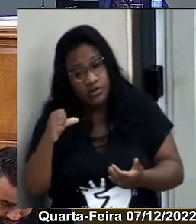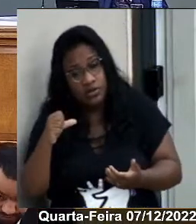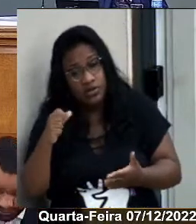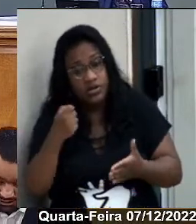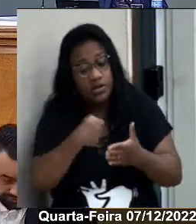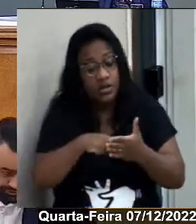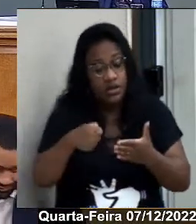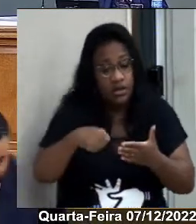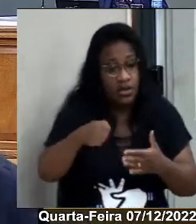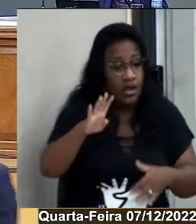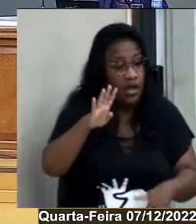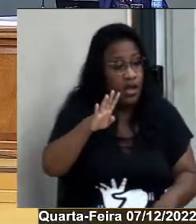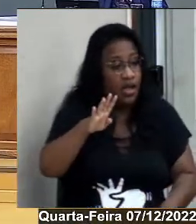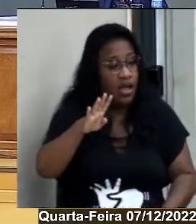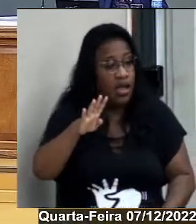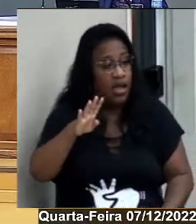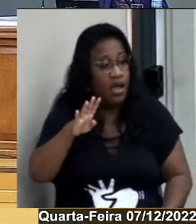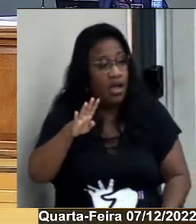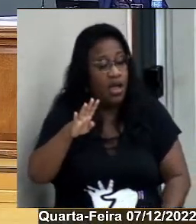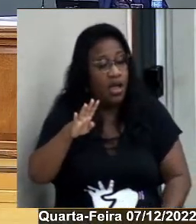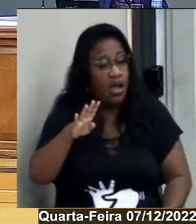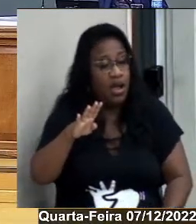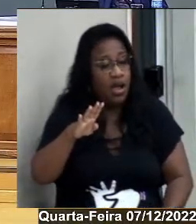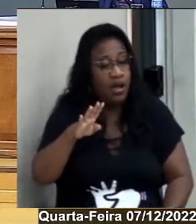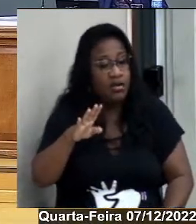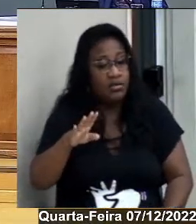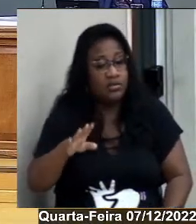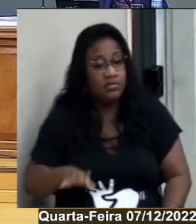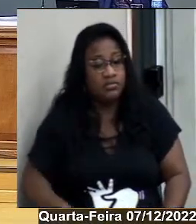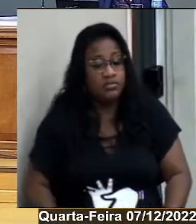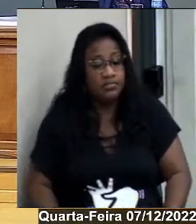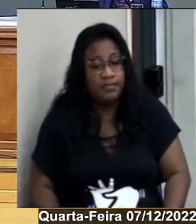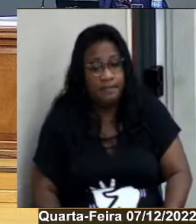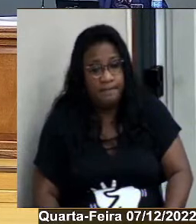649/2022, de autoria da vereadora Aline Santos.